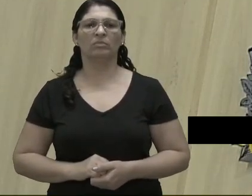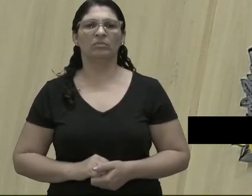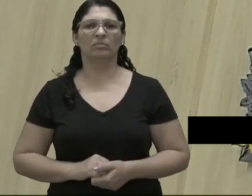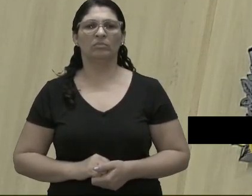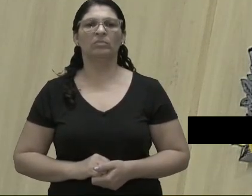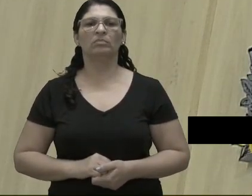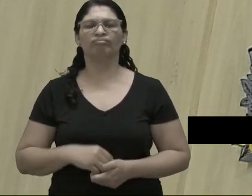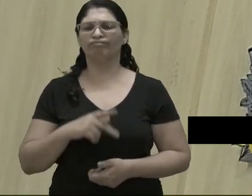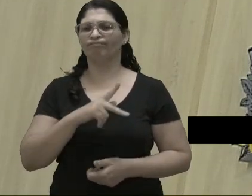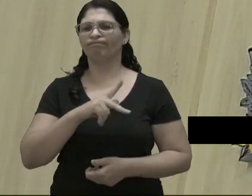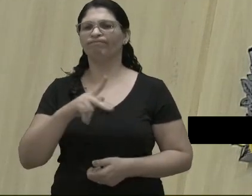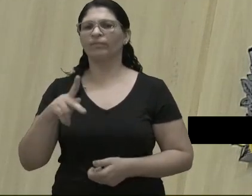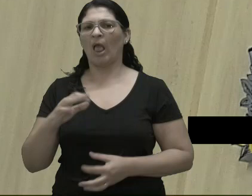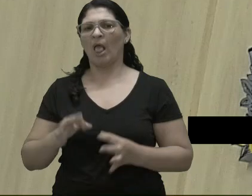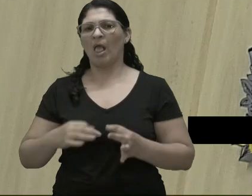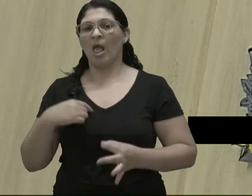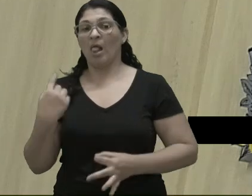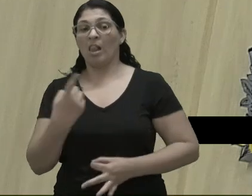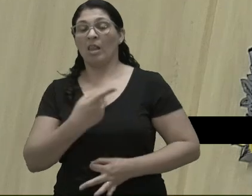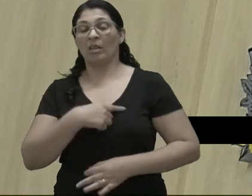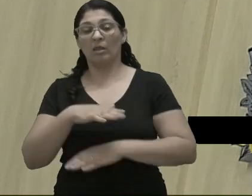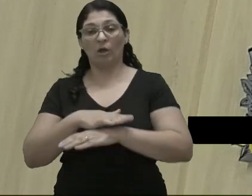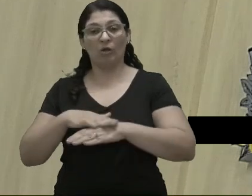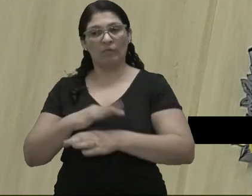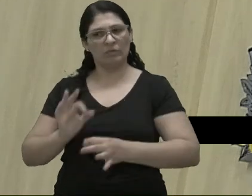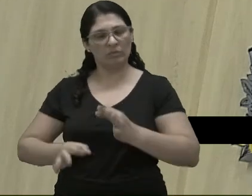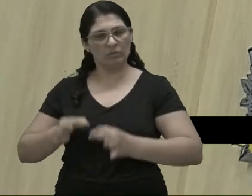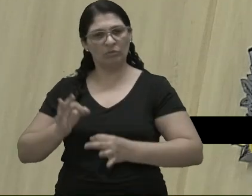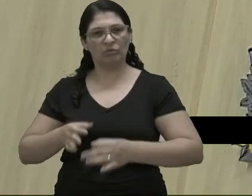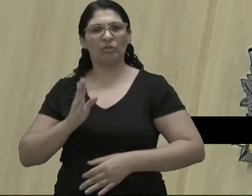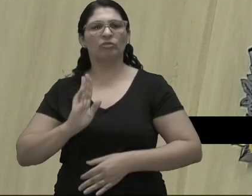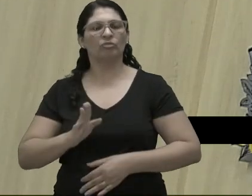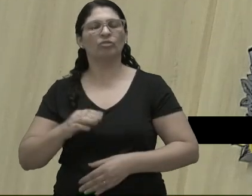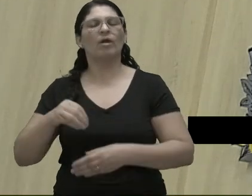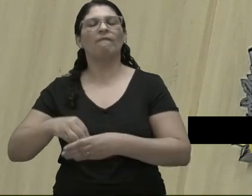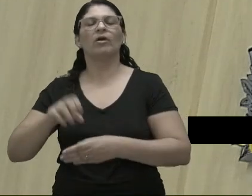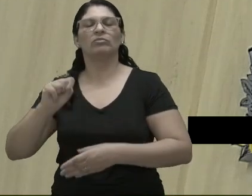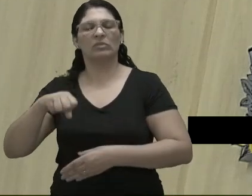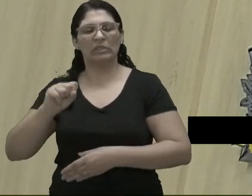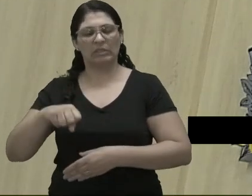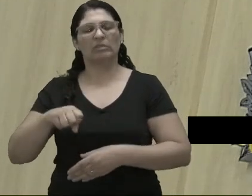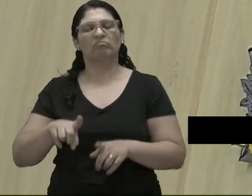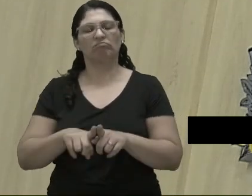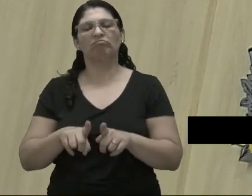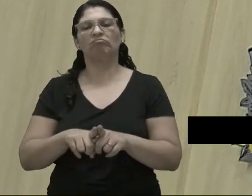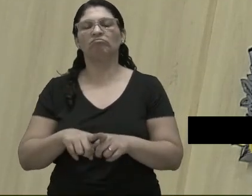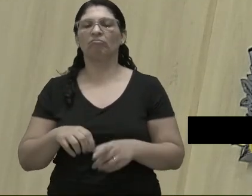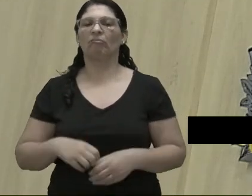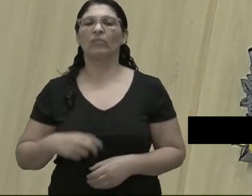Senhor presidente, conforme nós consultamos o jurídico, doutor Guilherme, eu voto sim. Como vota vereador Rodson Lima